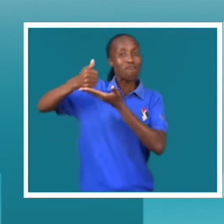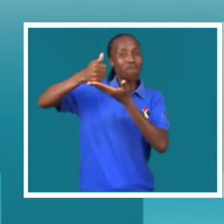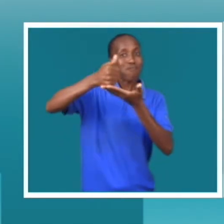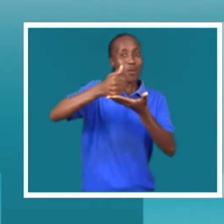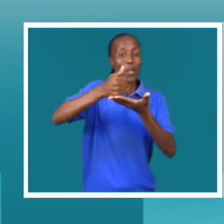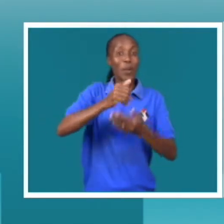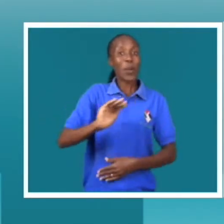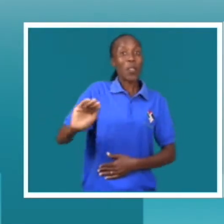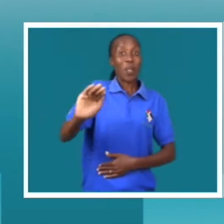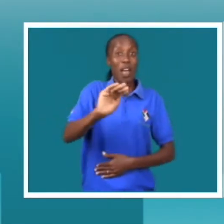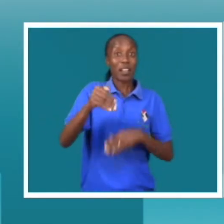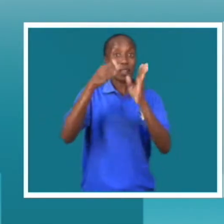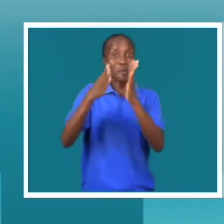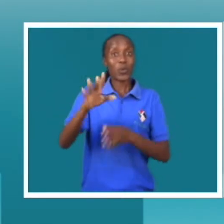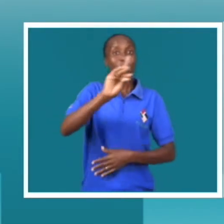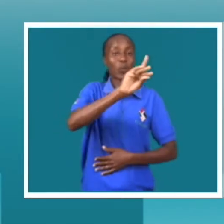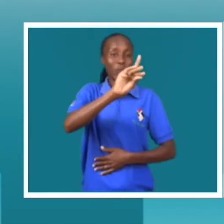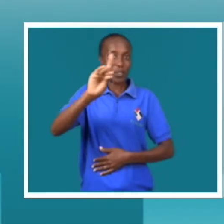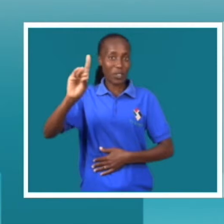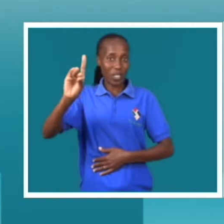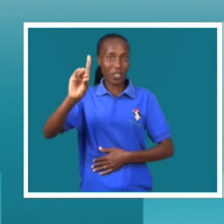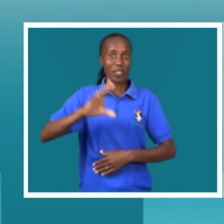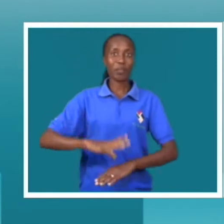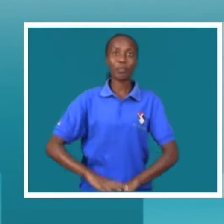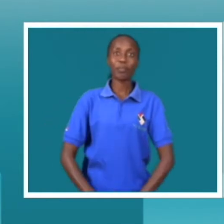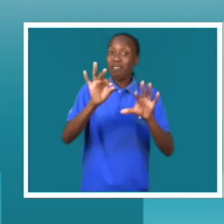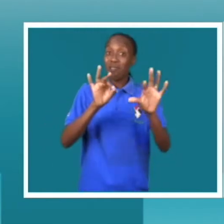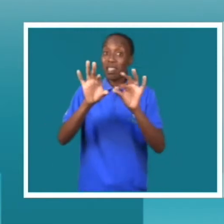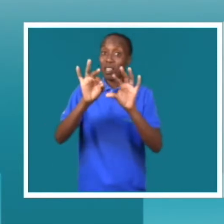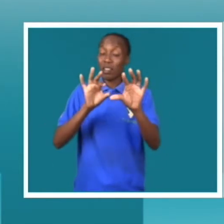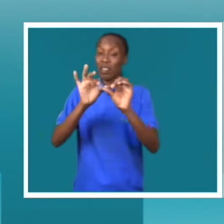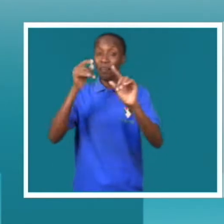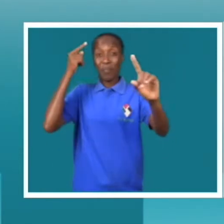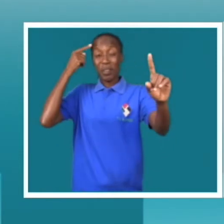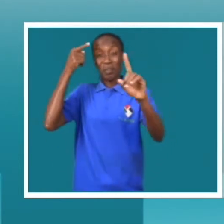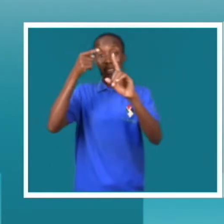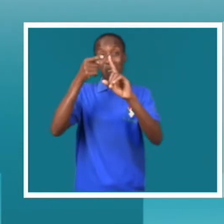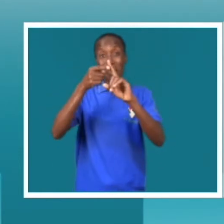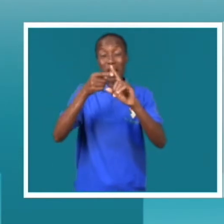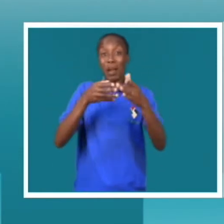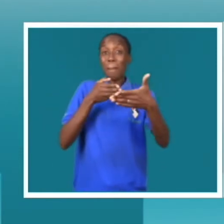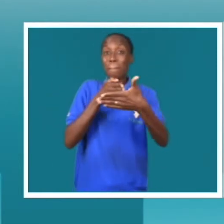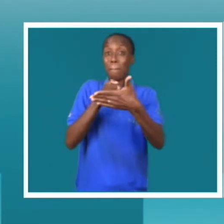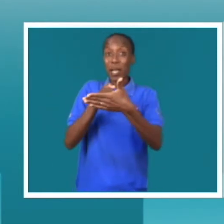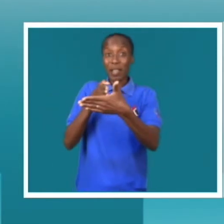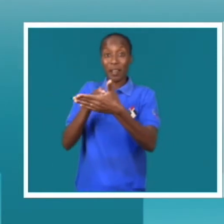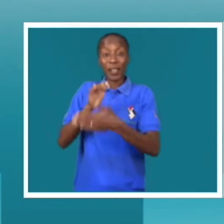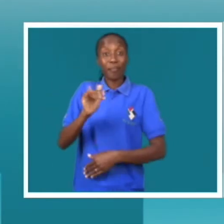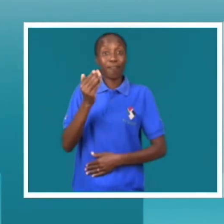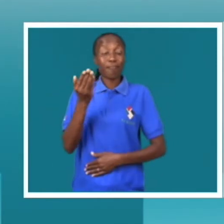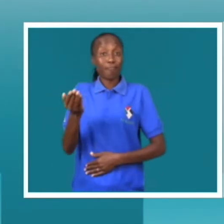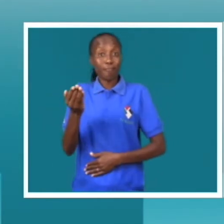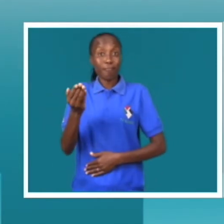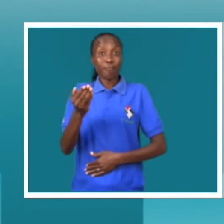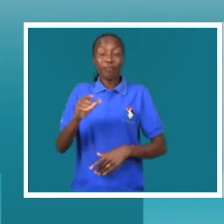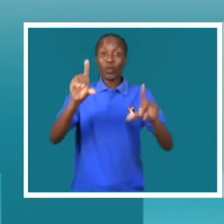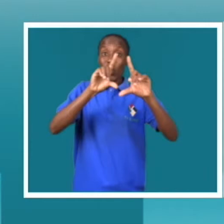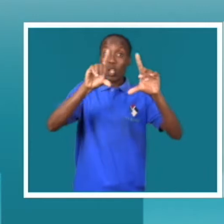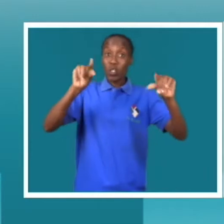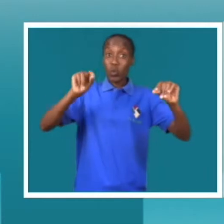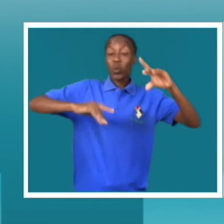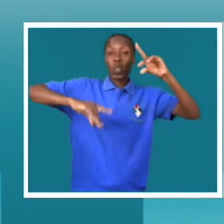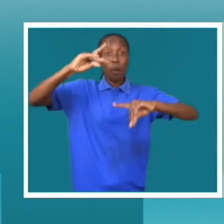os investimentos feitos na área da deficiência. O estudo era identificar as principais barreiras do nível